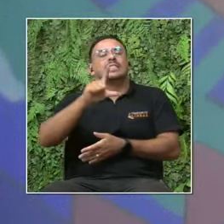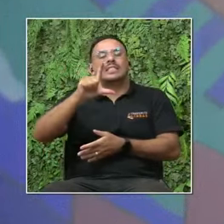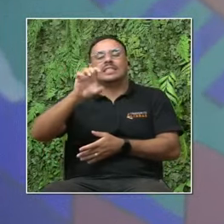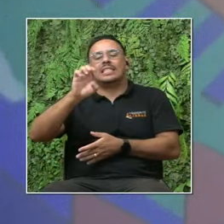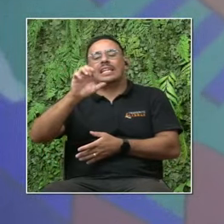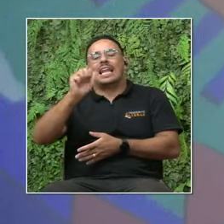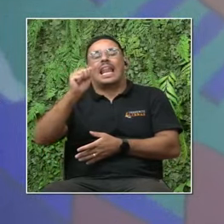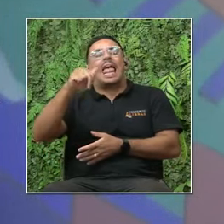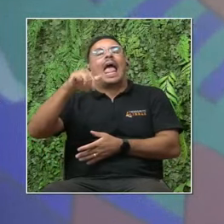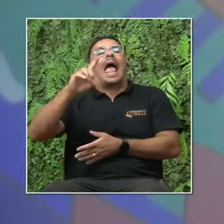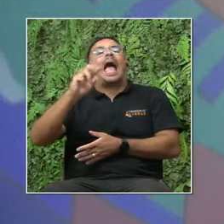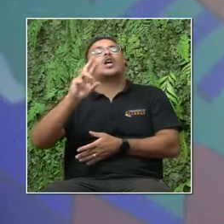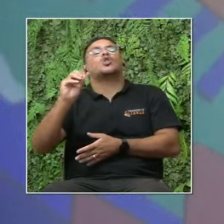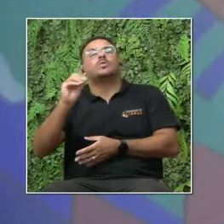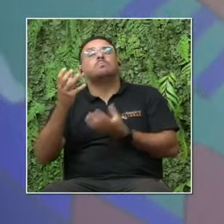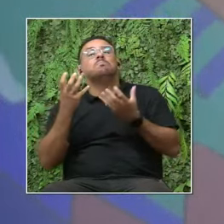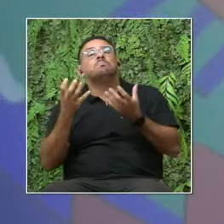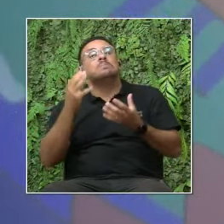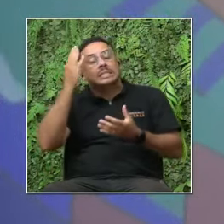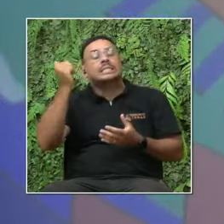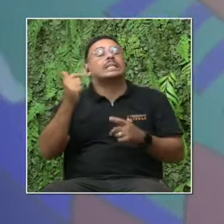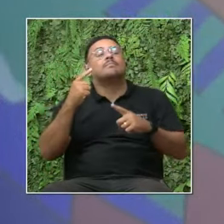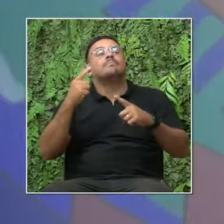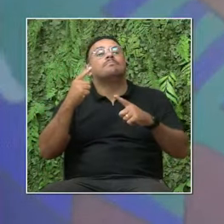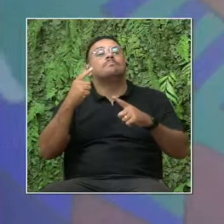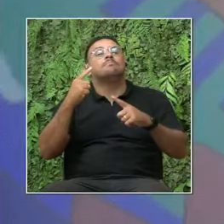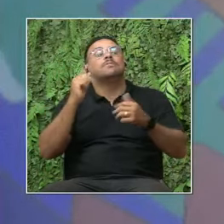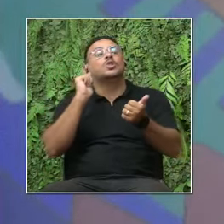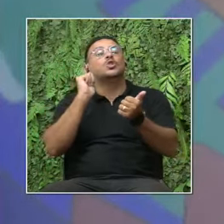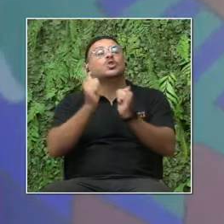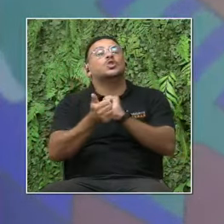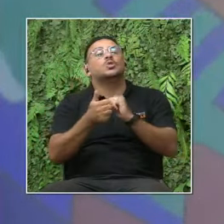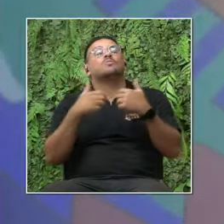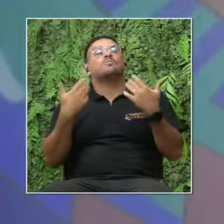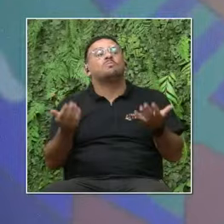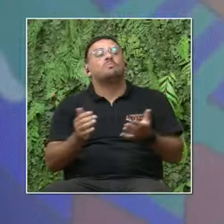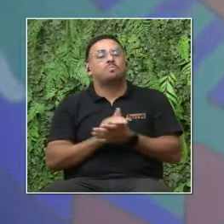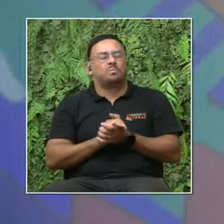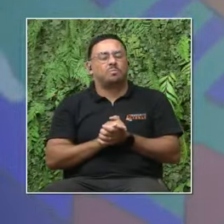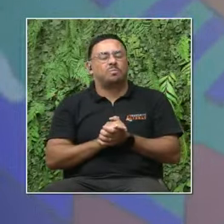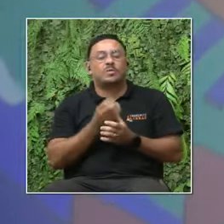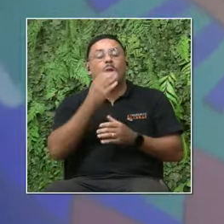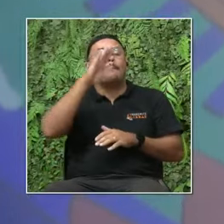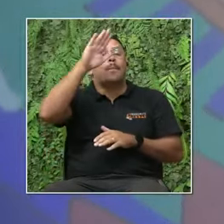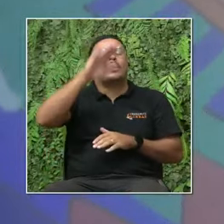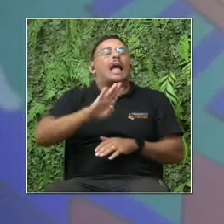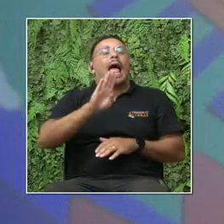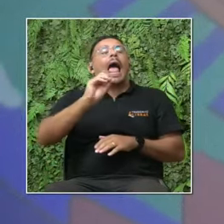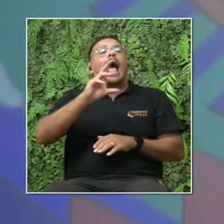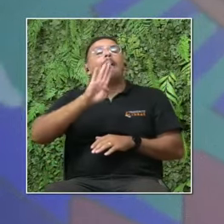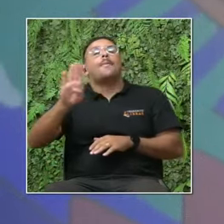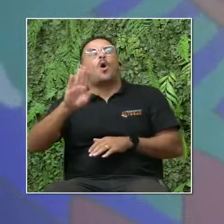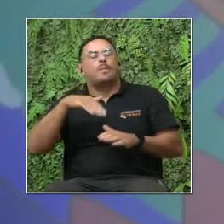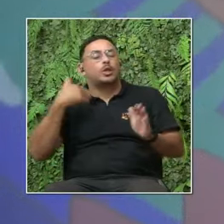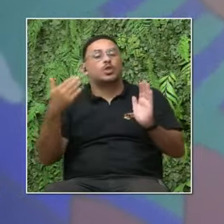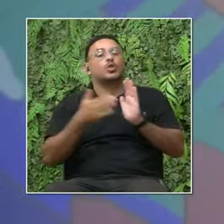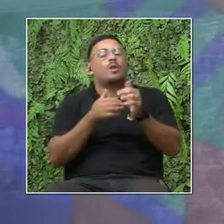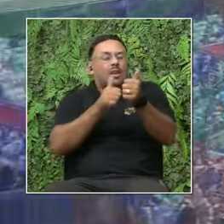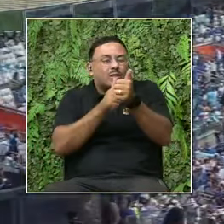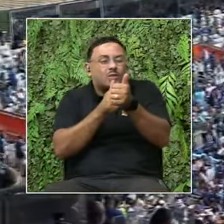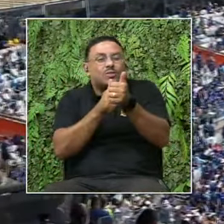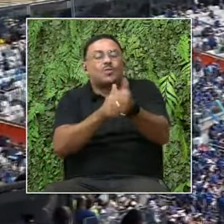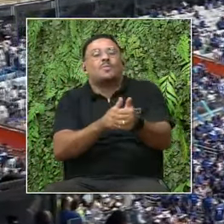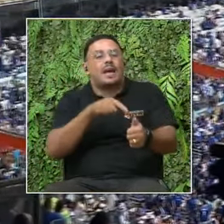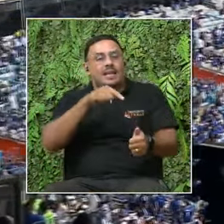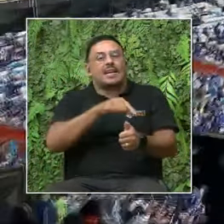c e sua expectativa pro jogo Boa tarde Bob Boa tarde todo mundo ligado aqui na